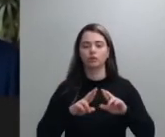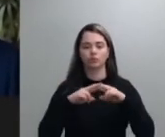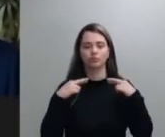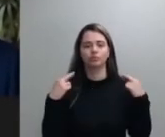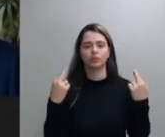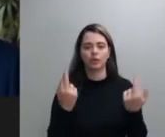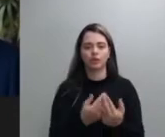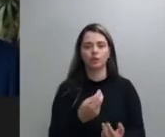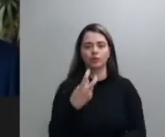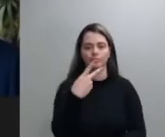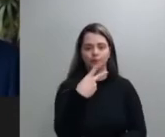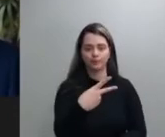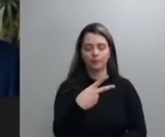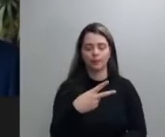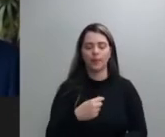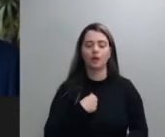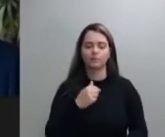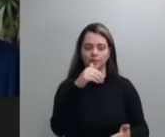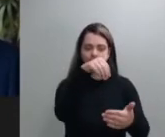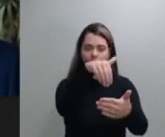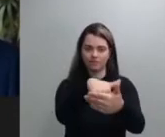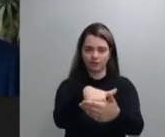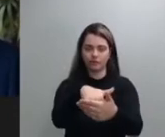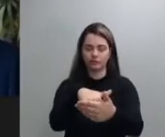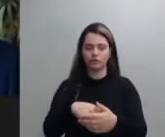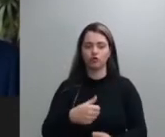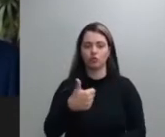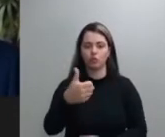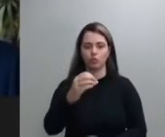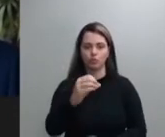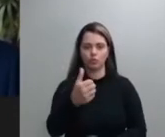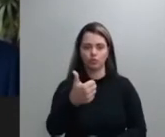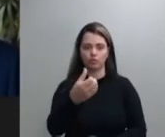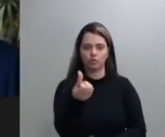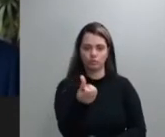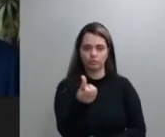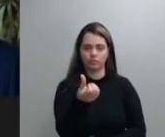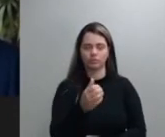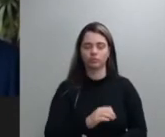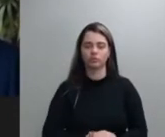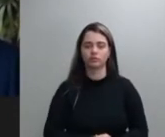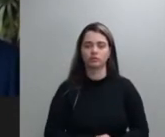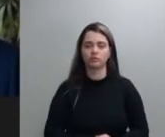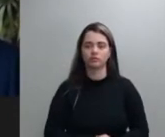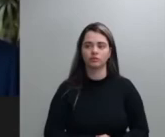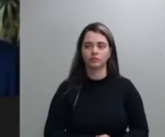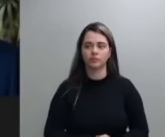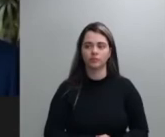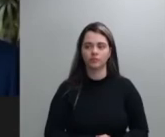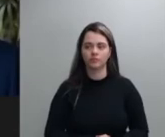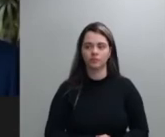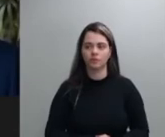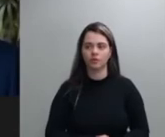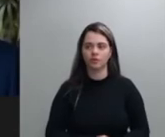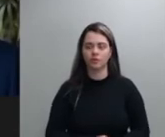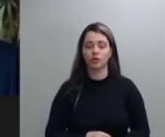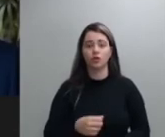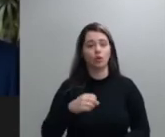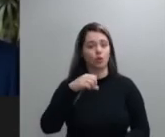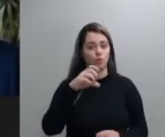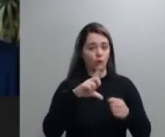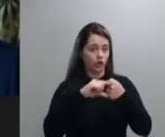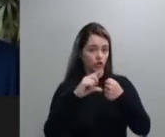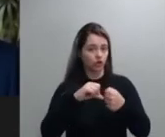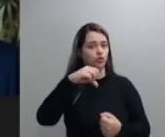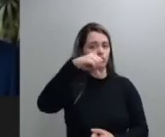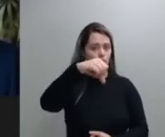voto a decisão monoclase da ocasião 2016 que eu proferi pela interpretando artigo nono o